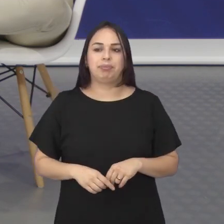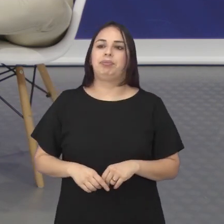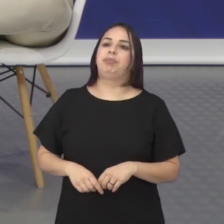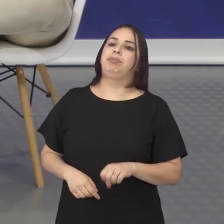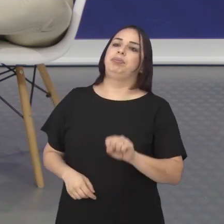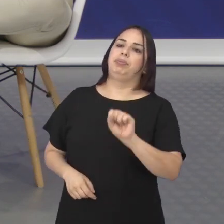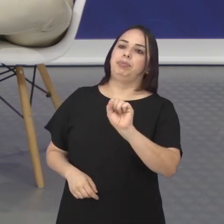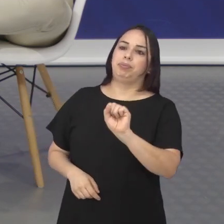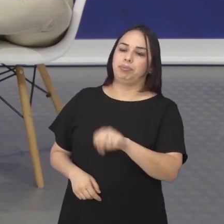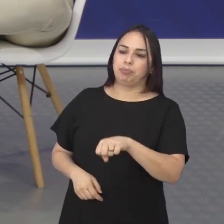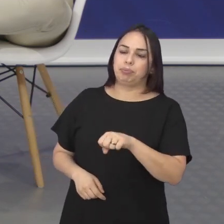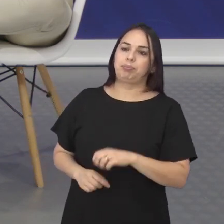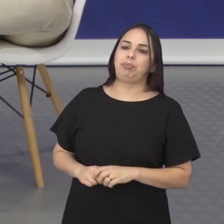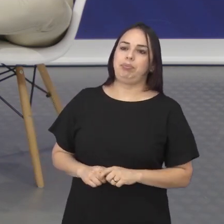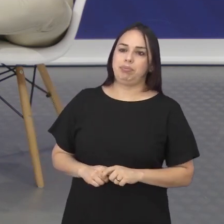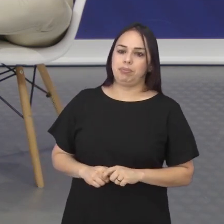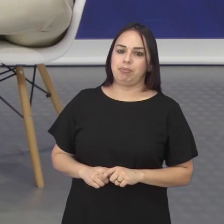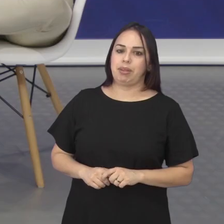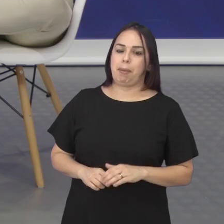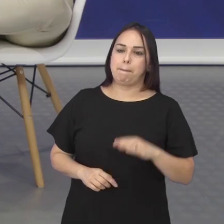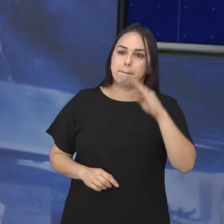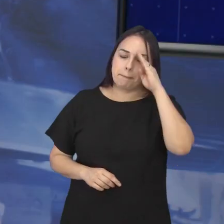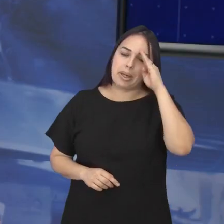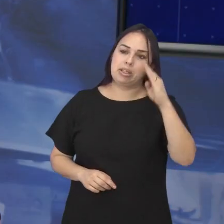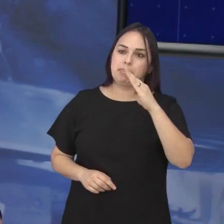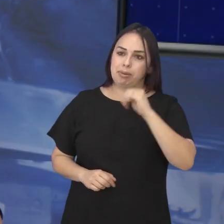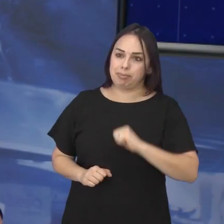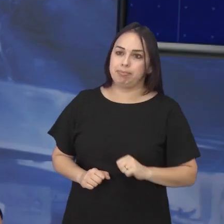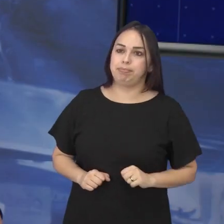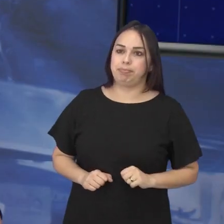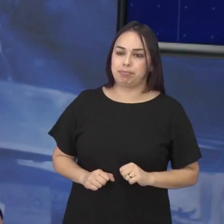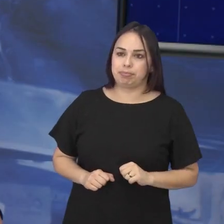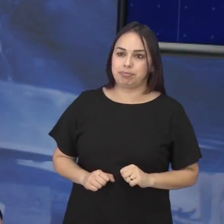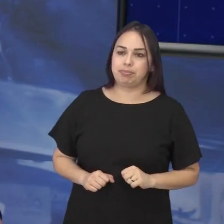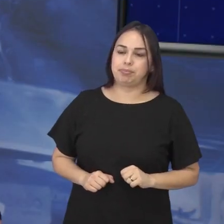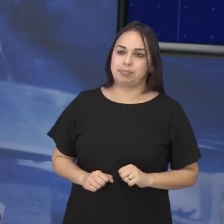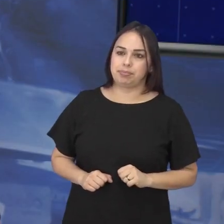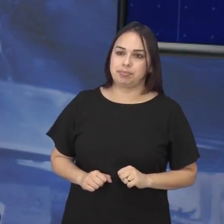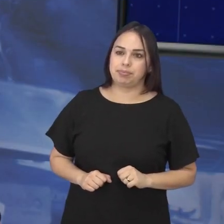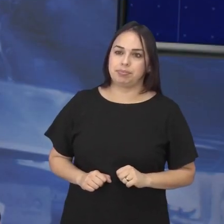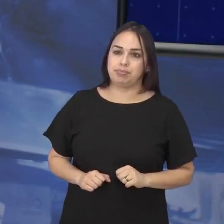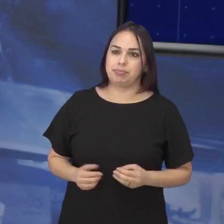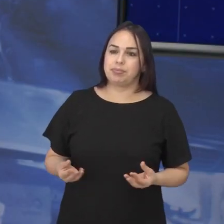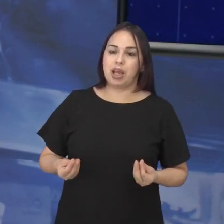aula? Sim, principalmente pelo fato de que